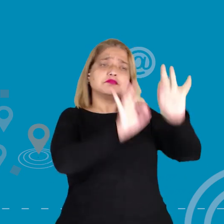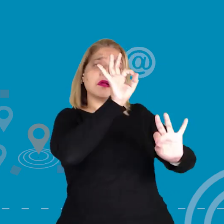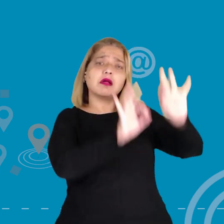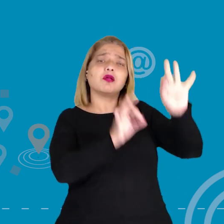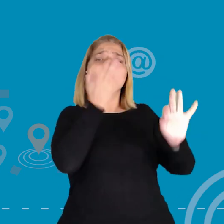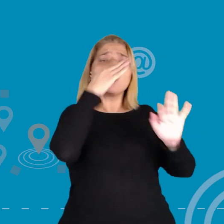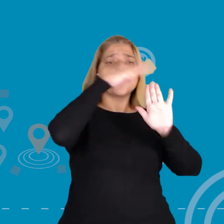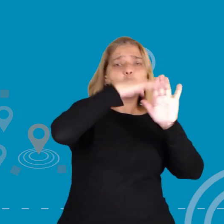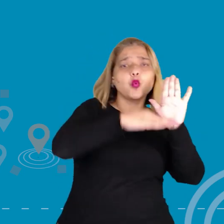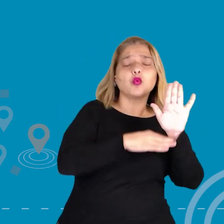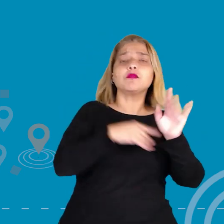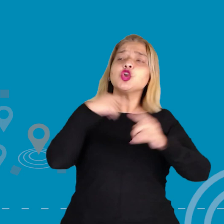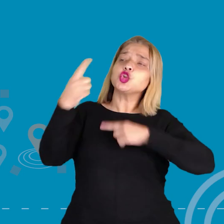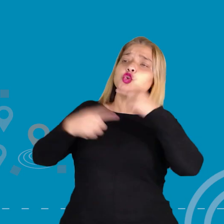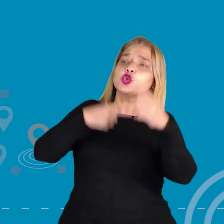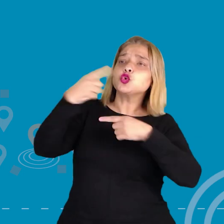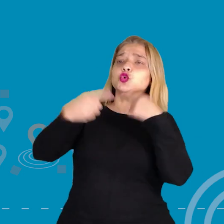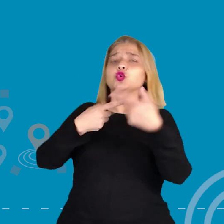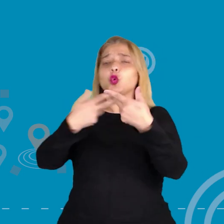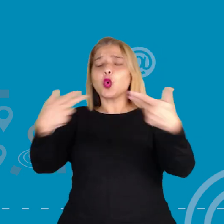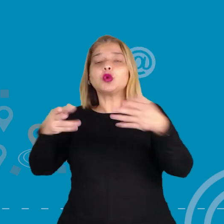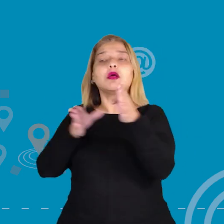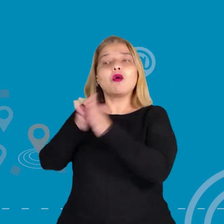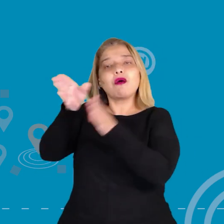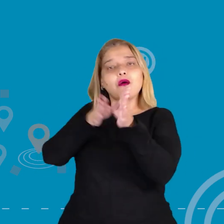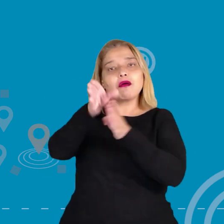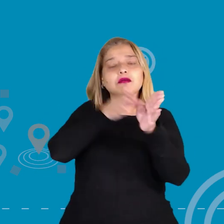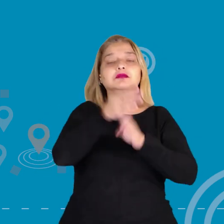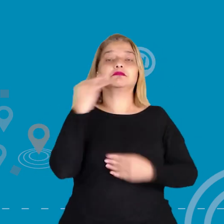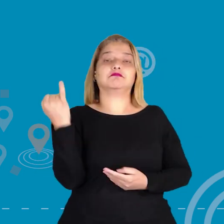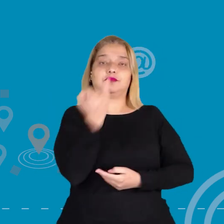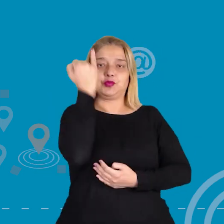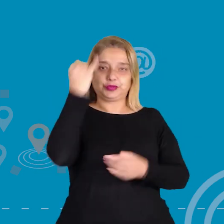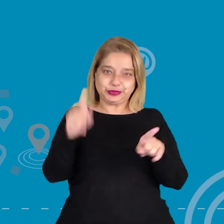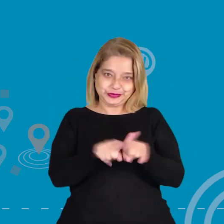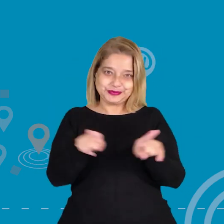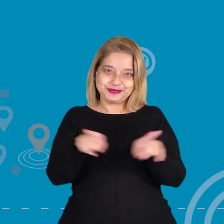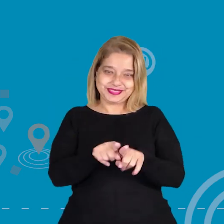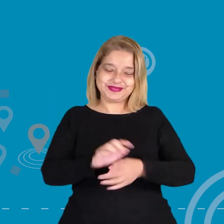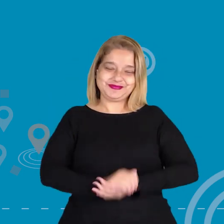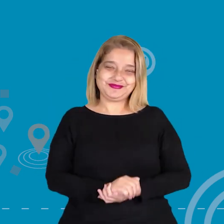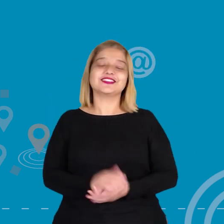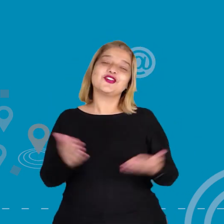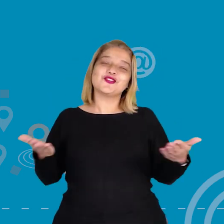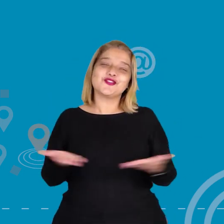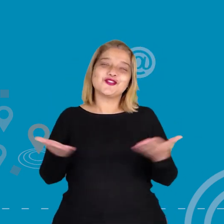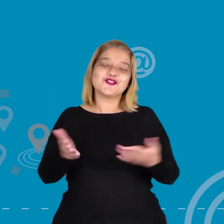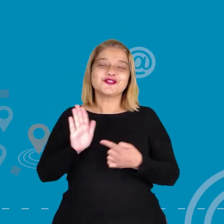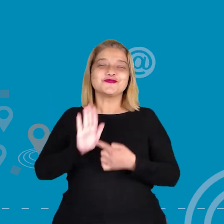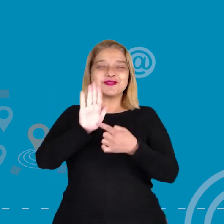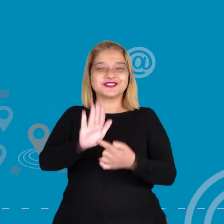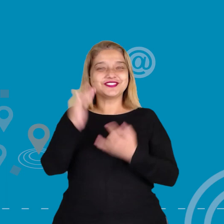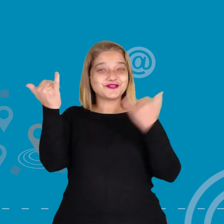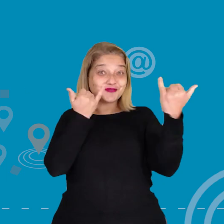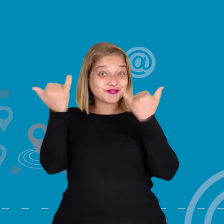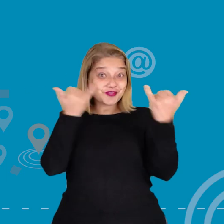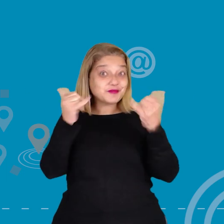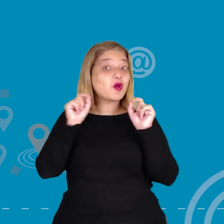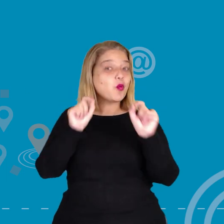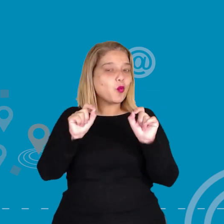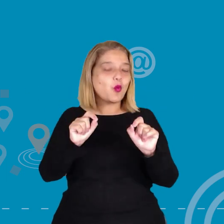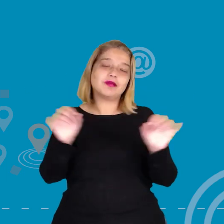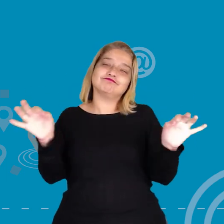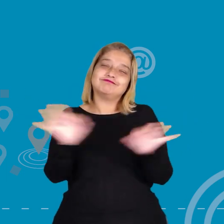e fornecendo orientações fundamentais. E o nosso quadro Informando de hoje se encerra